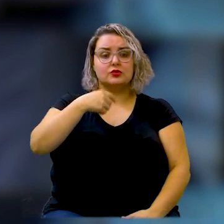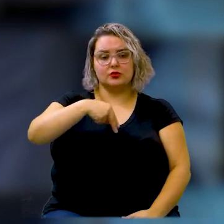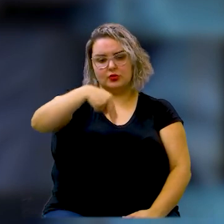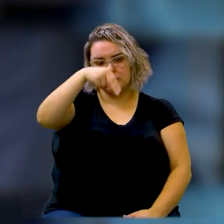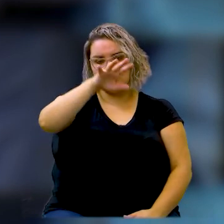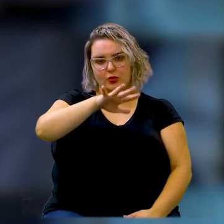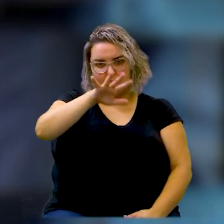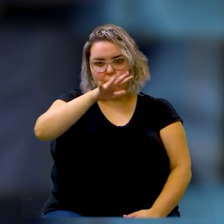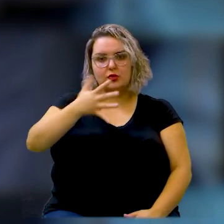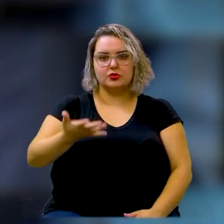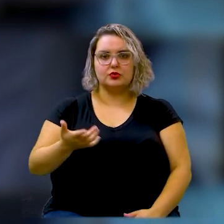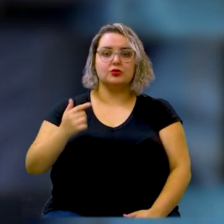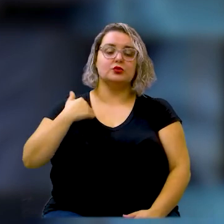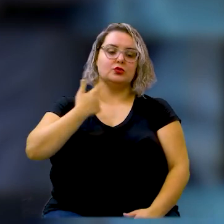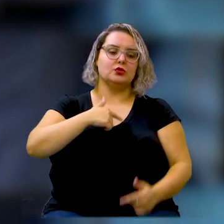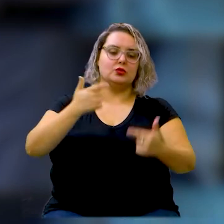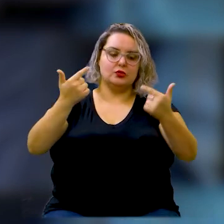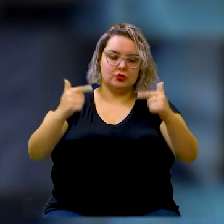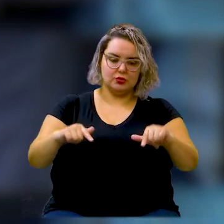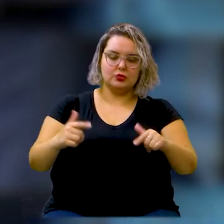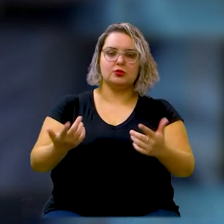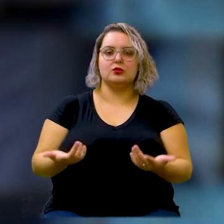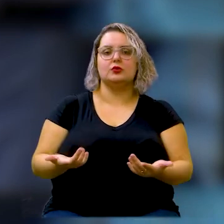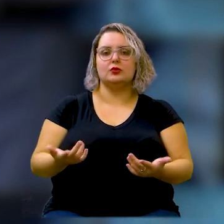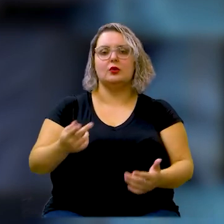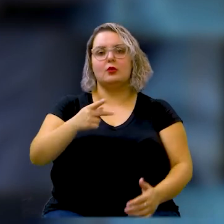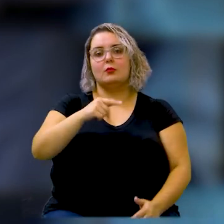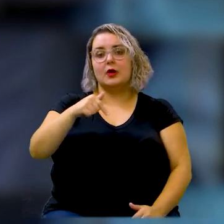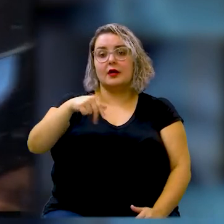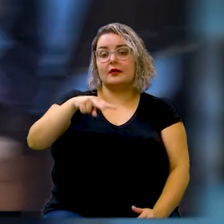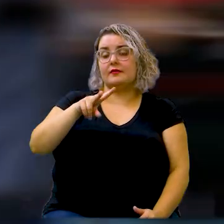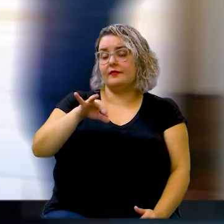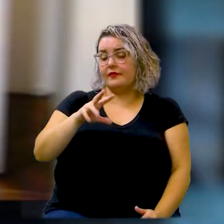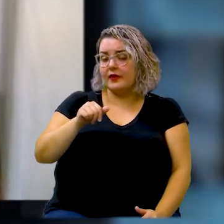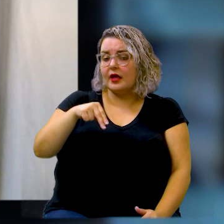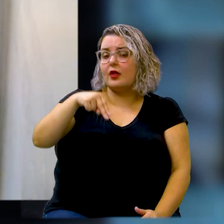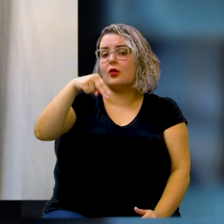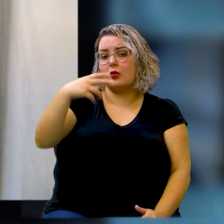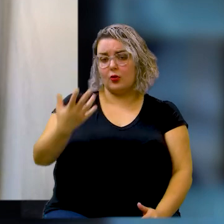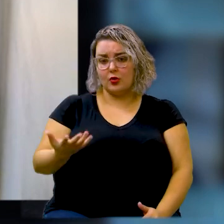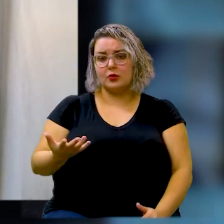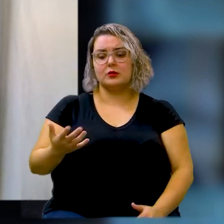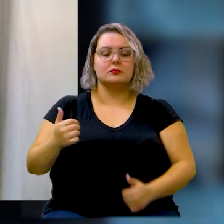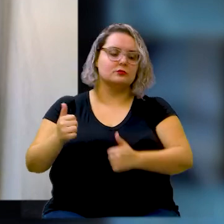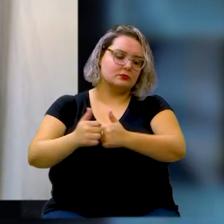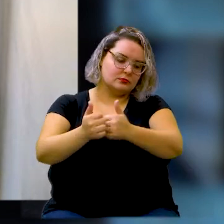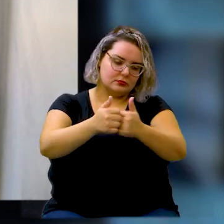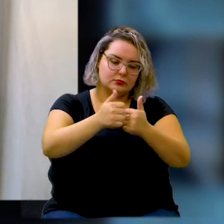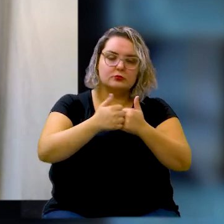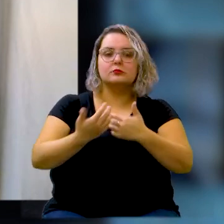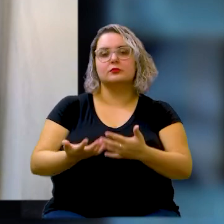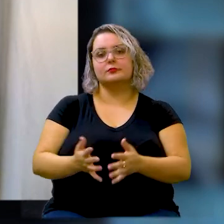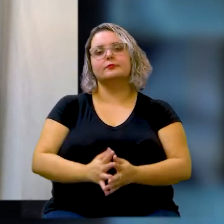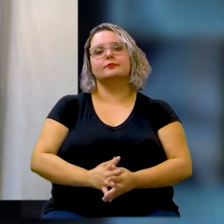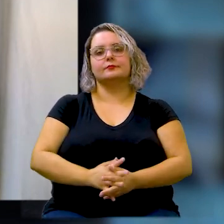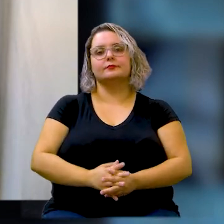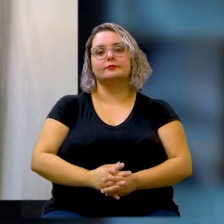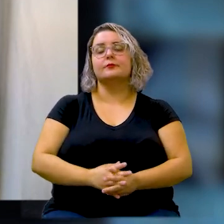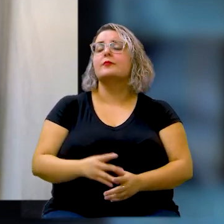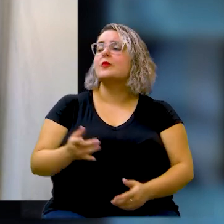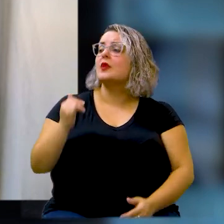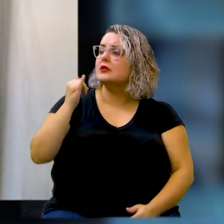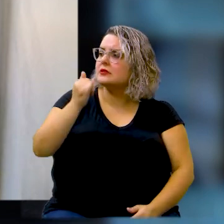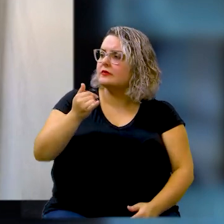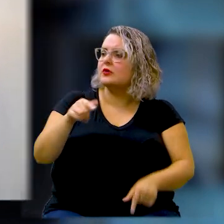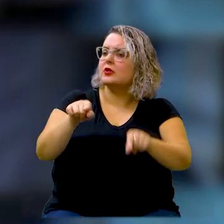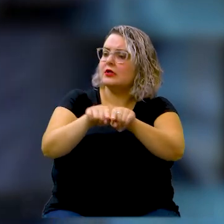de Campinas, nós estamos localizados no Parque Via Norte, então toda essa região do entorno do Parque Via Norte. Você falou